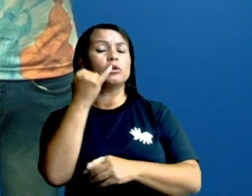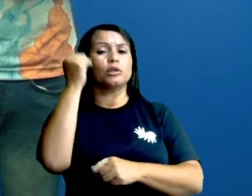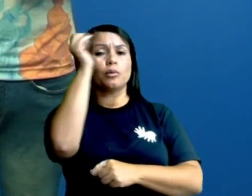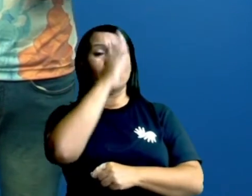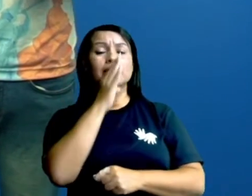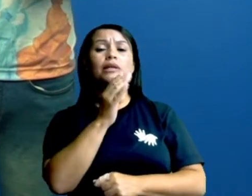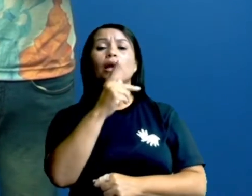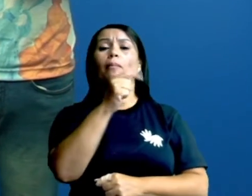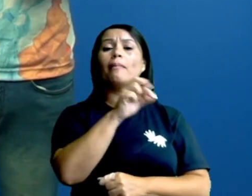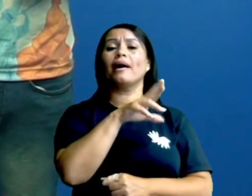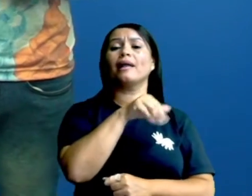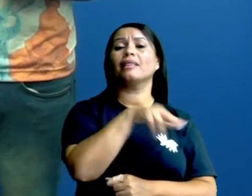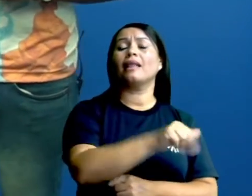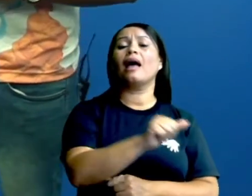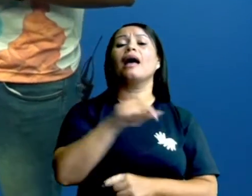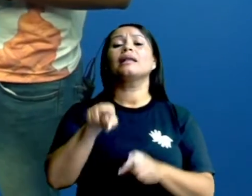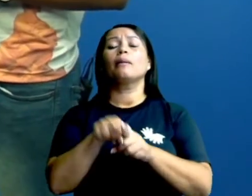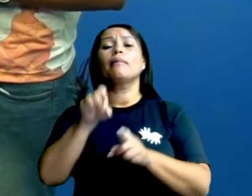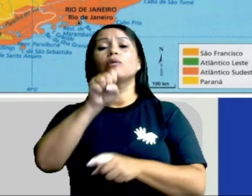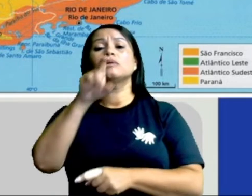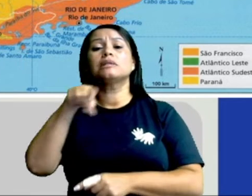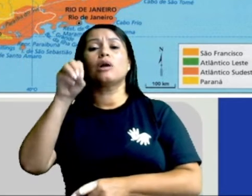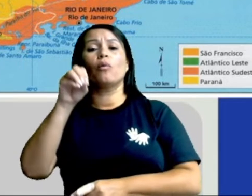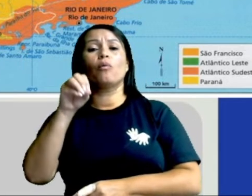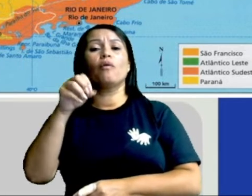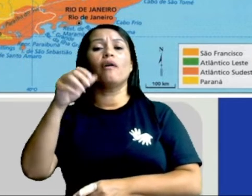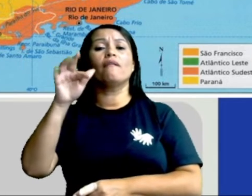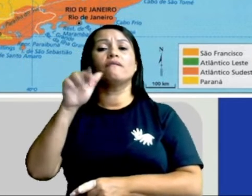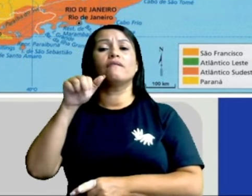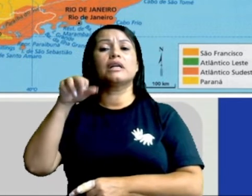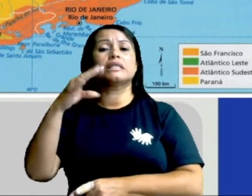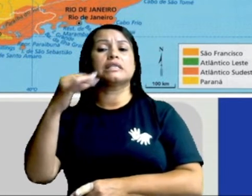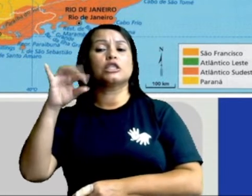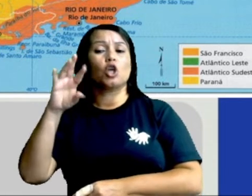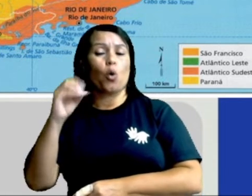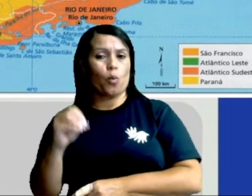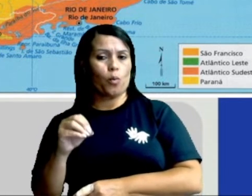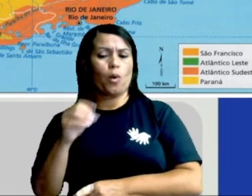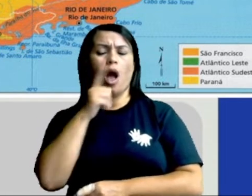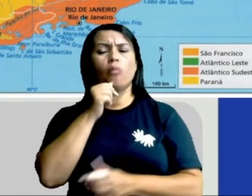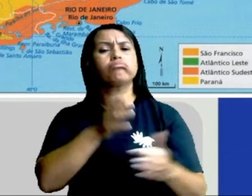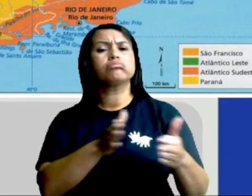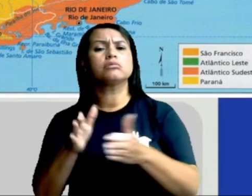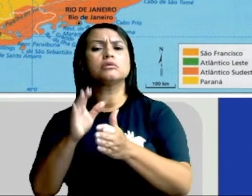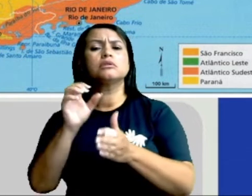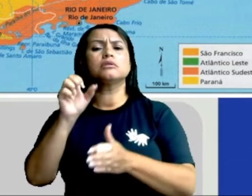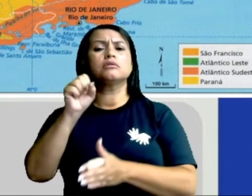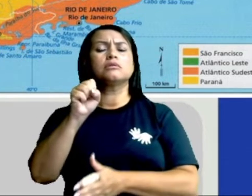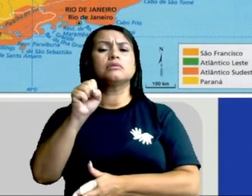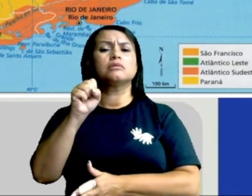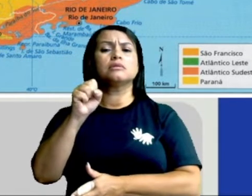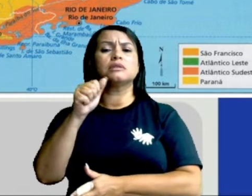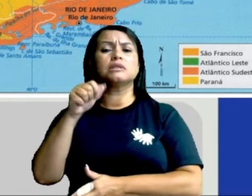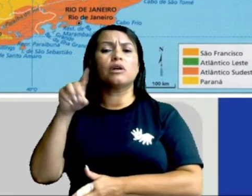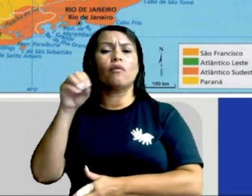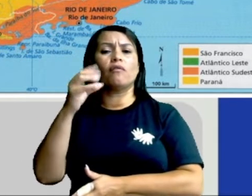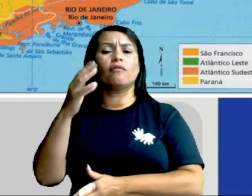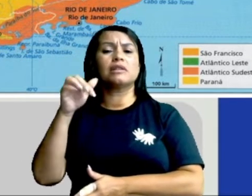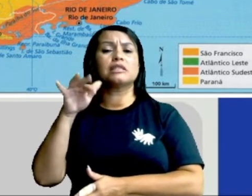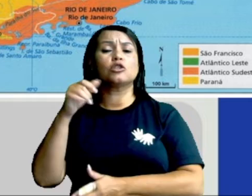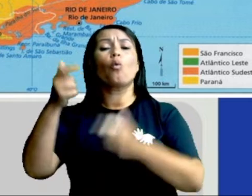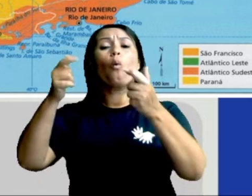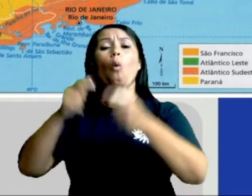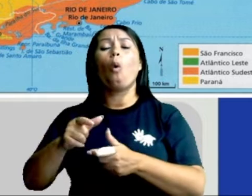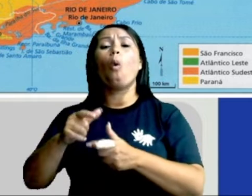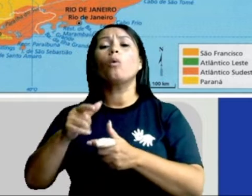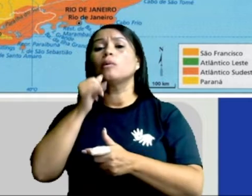bacia do Rio Paraná e a bacia do Rio São Francisco, tá? Então esse é o destaque. O Rio São Francisco ele nasce na Serra da Canastra, no estado de Minas